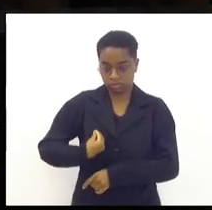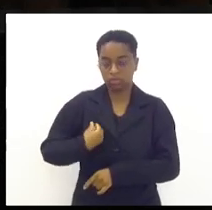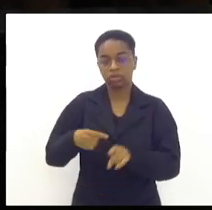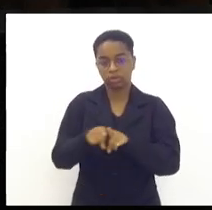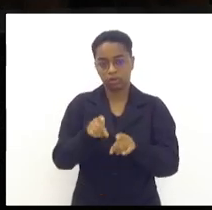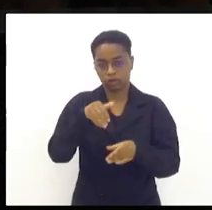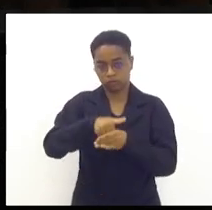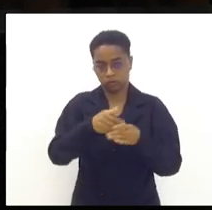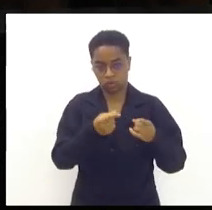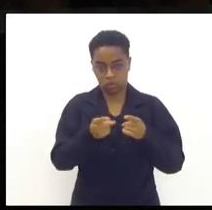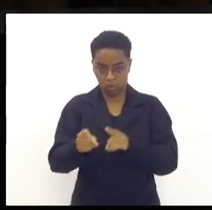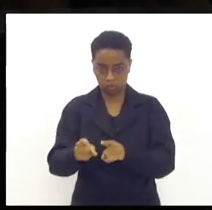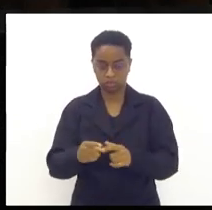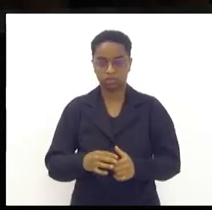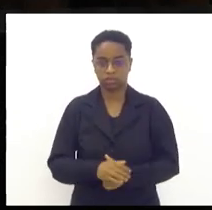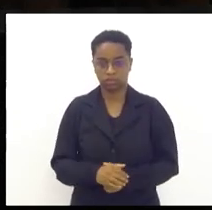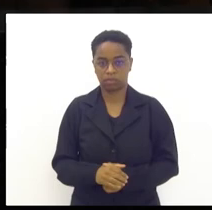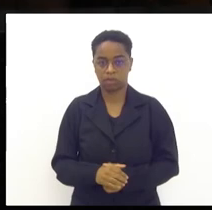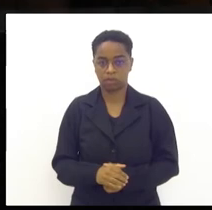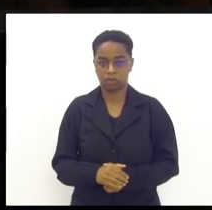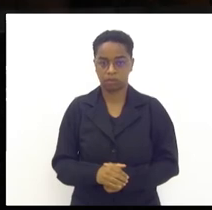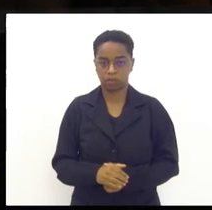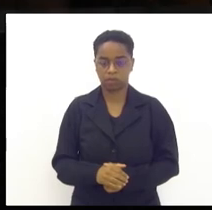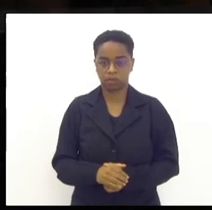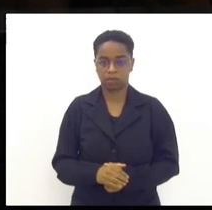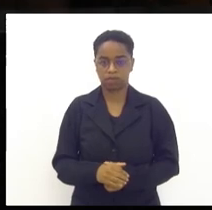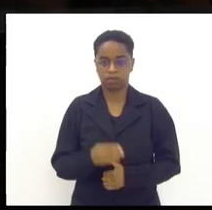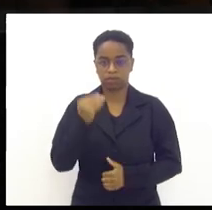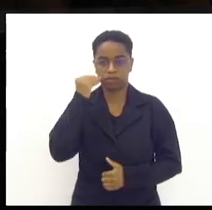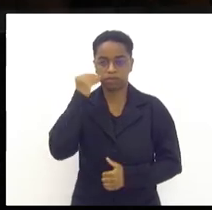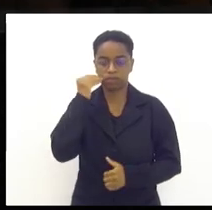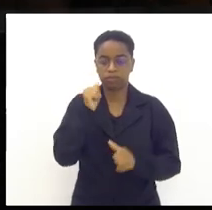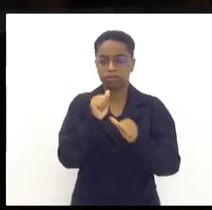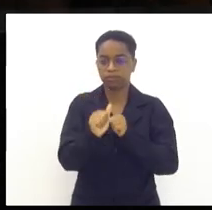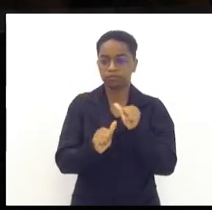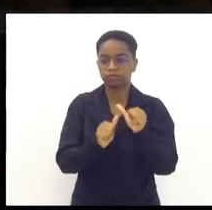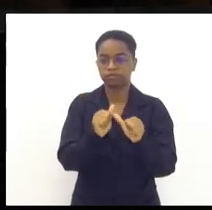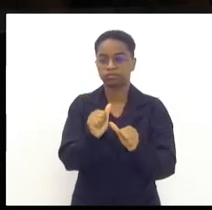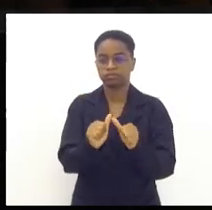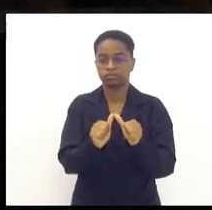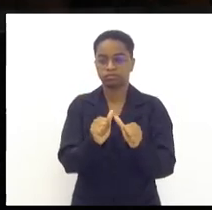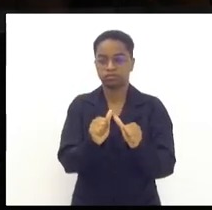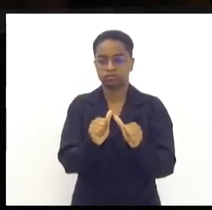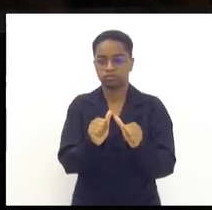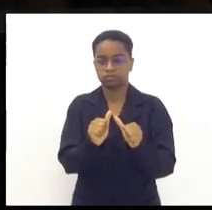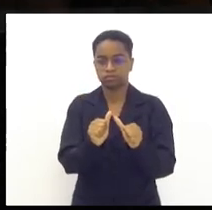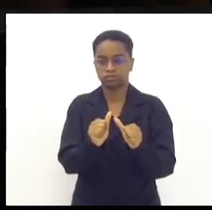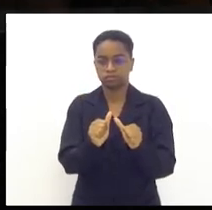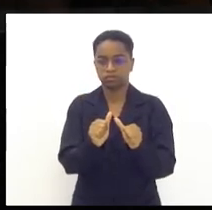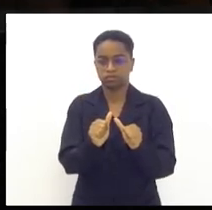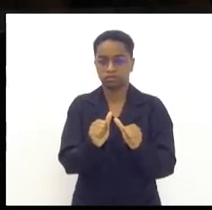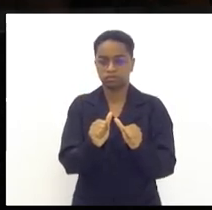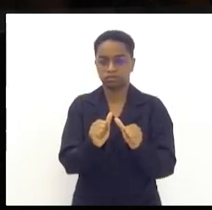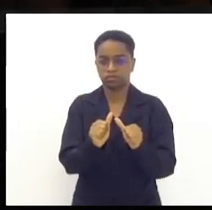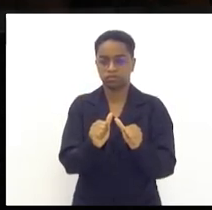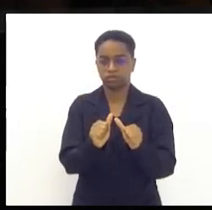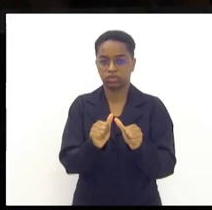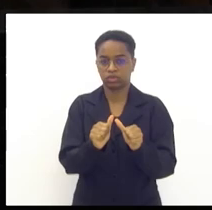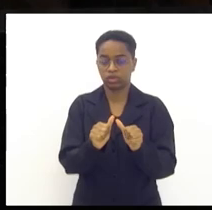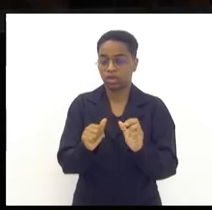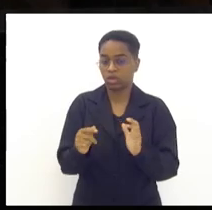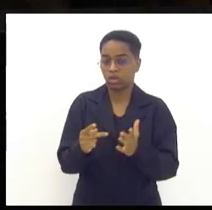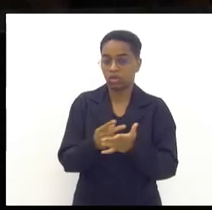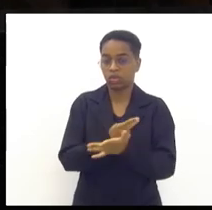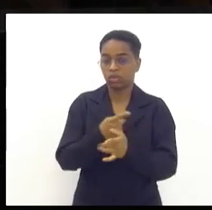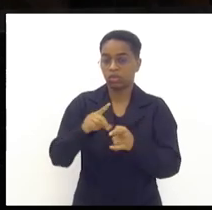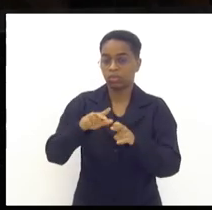votado contra, né, as mudanças feitas ao arrepio de um